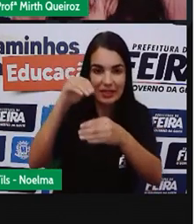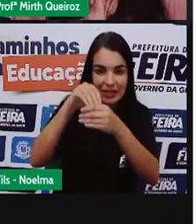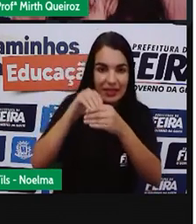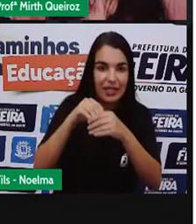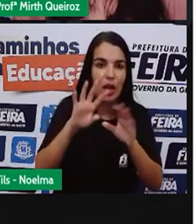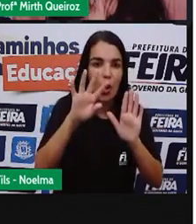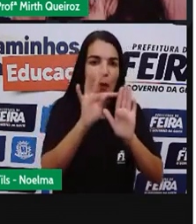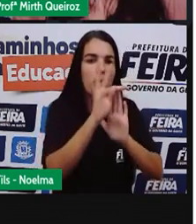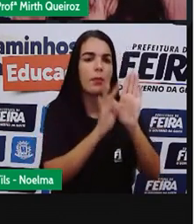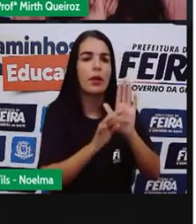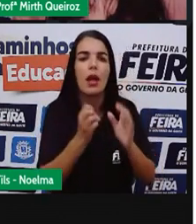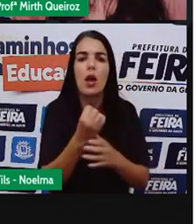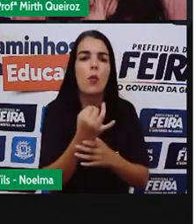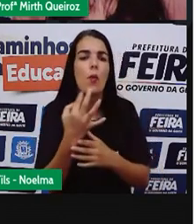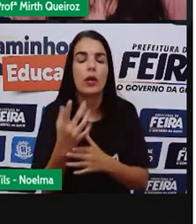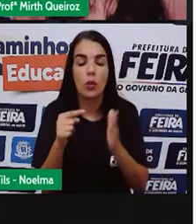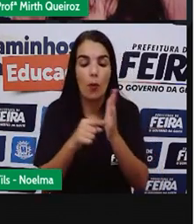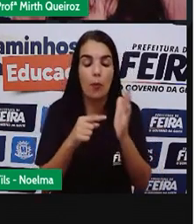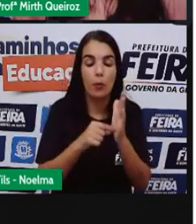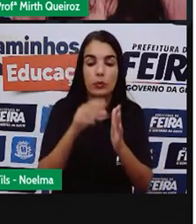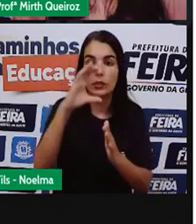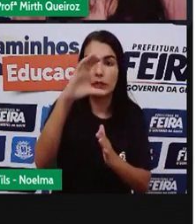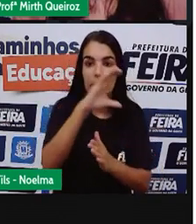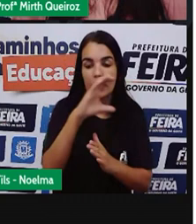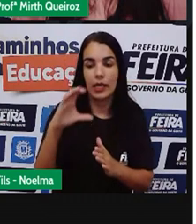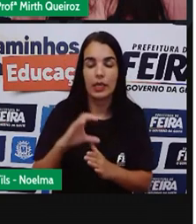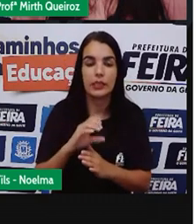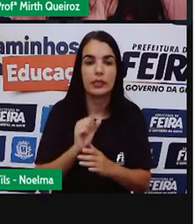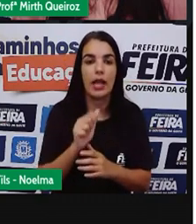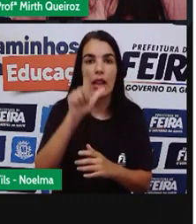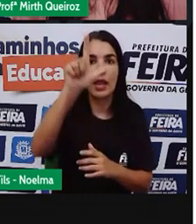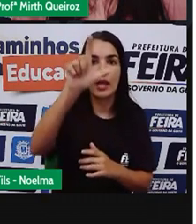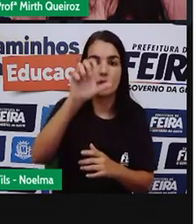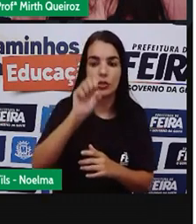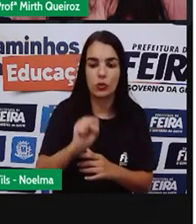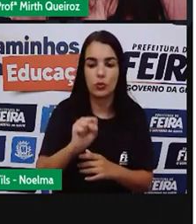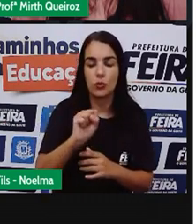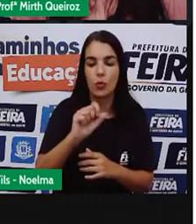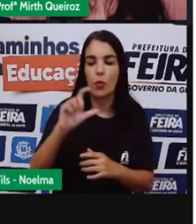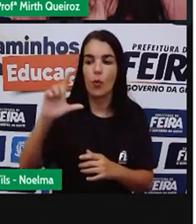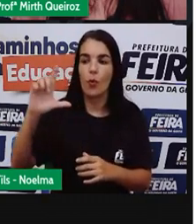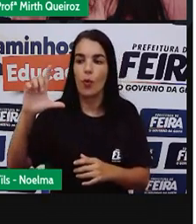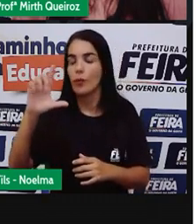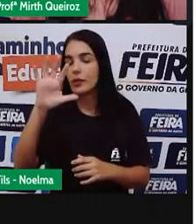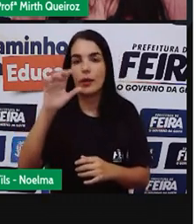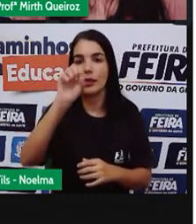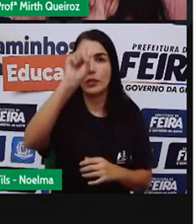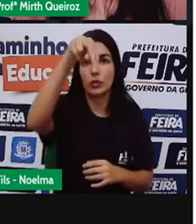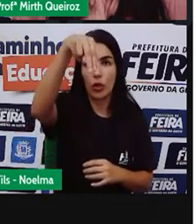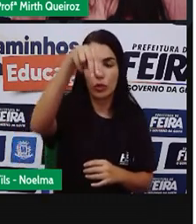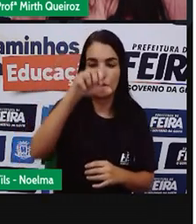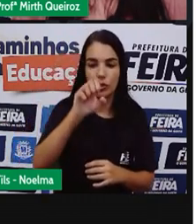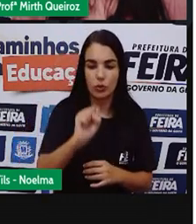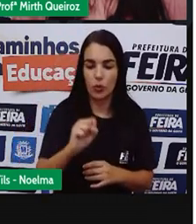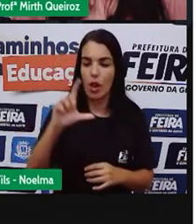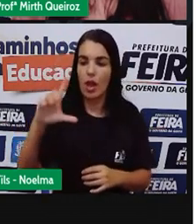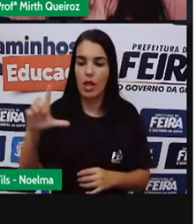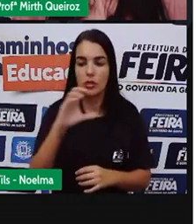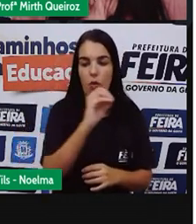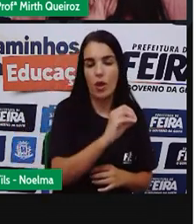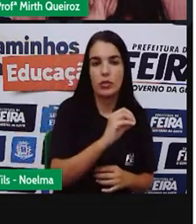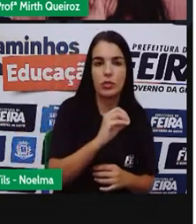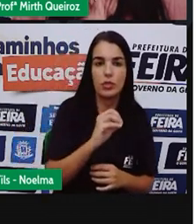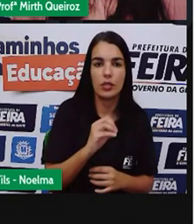O primeiro tem assim, quais são os pontos cardeais norte, sul, leste, oeste, onde o sol nasce no leste. E o segundo